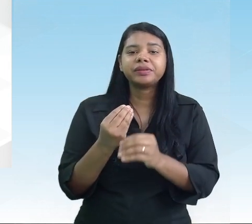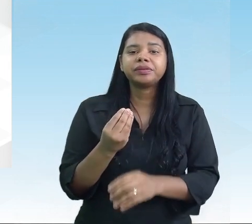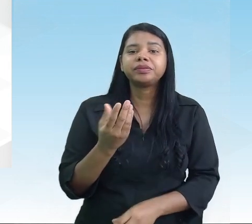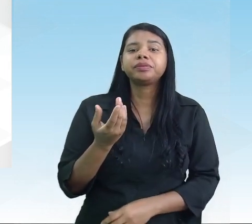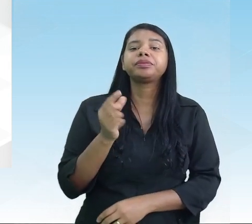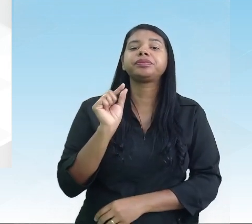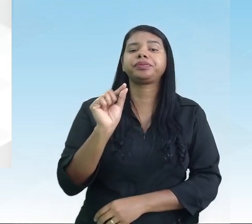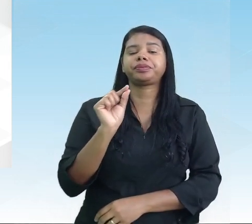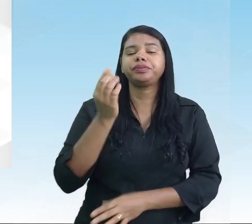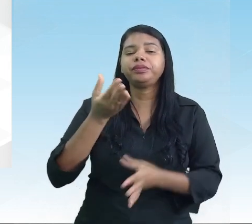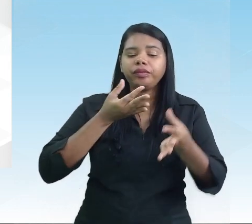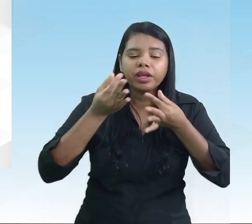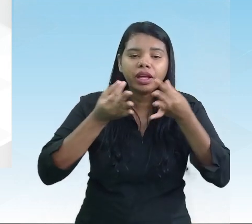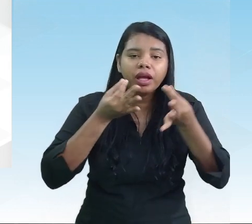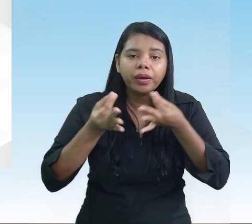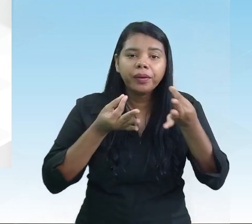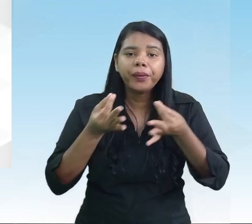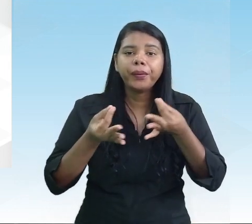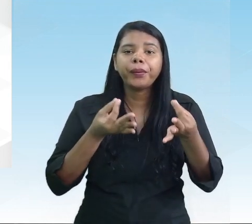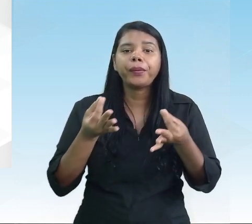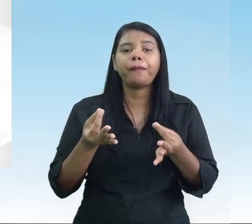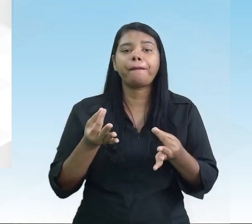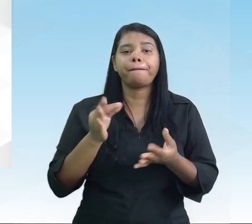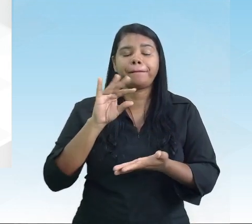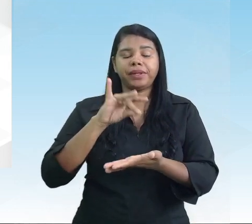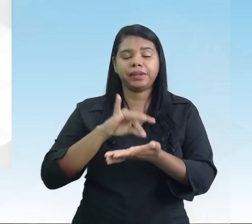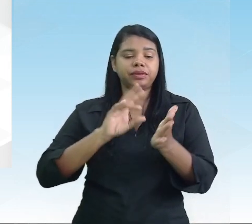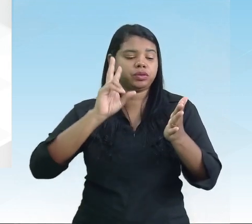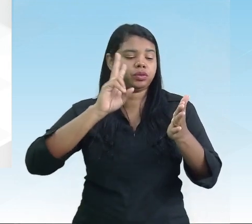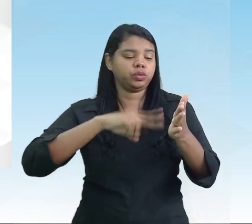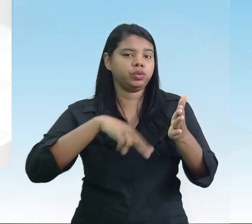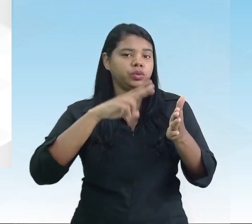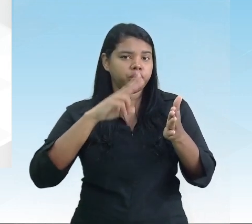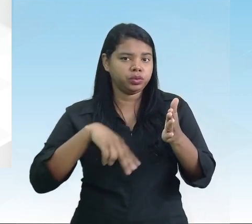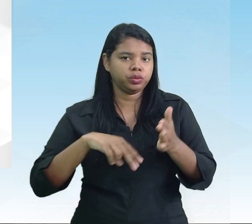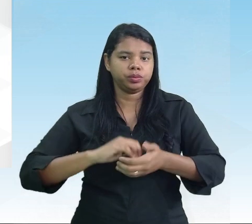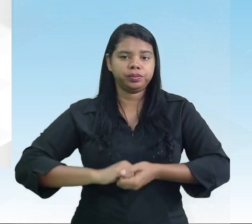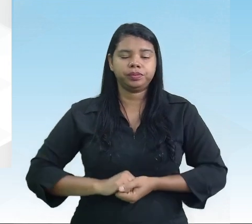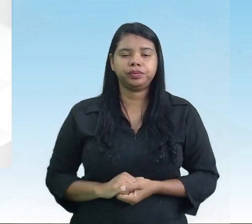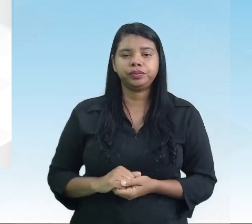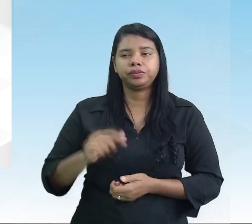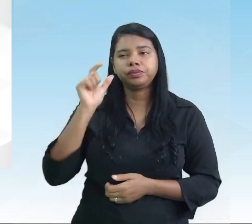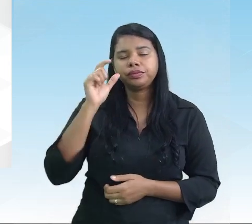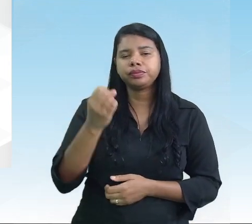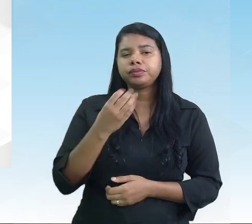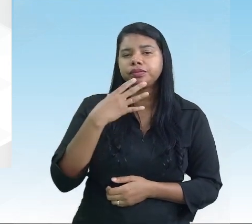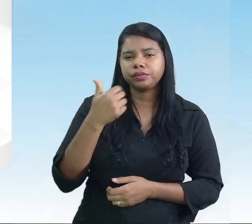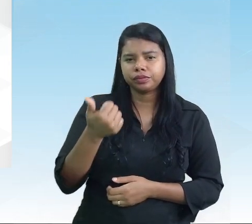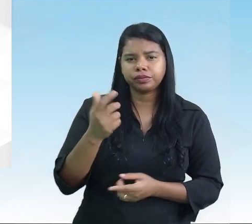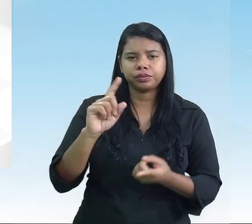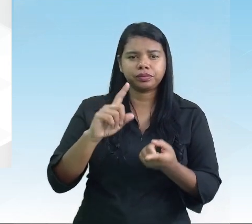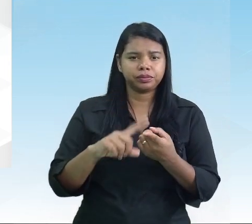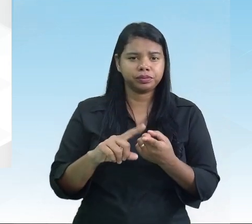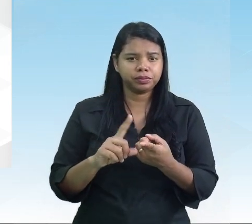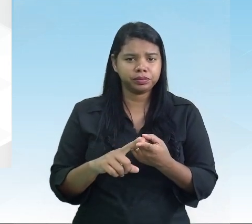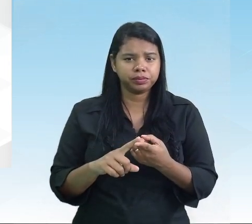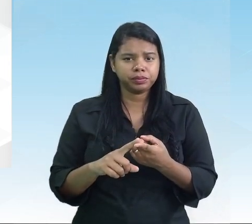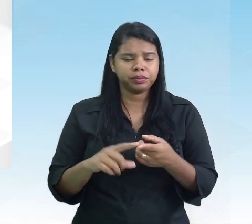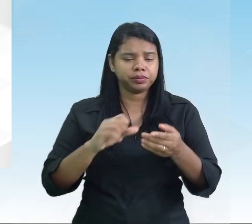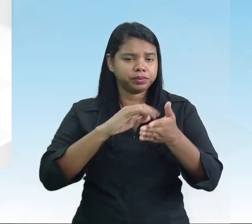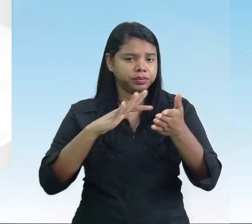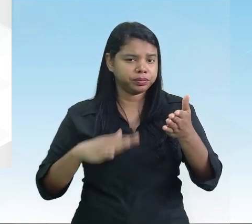o quê? Argumentos. E argumentos se faz com leitura. Seria interessante também, como